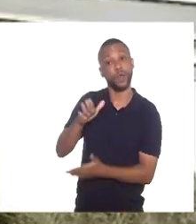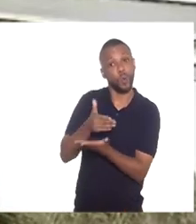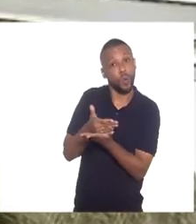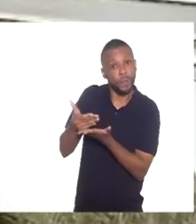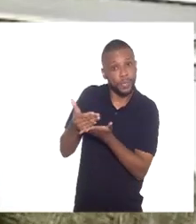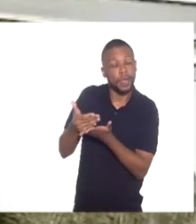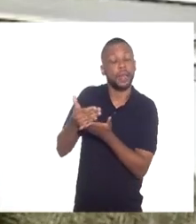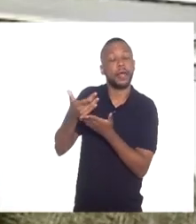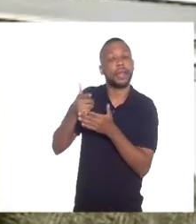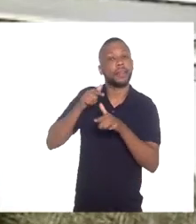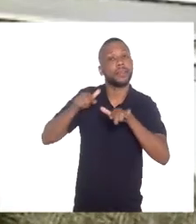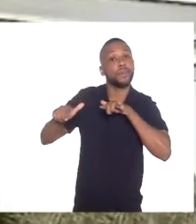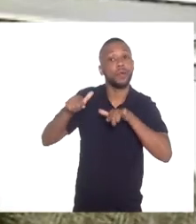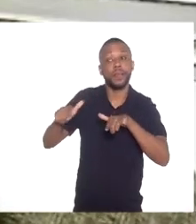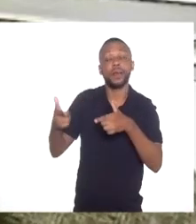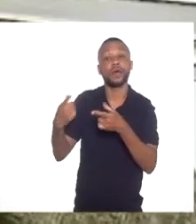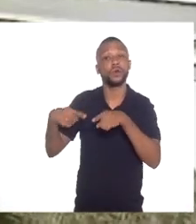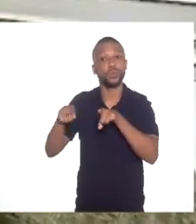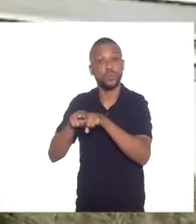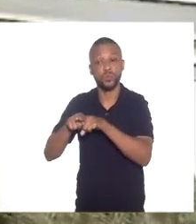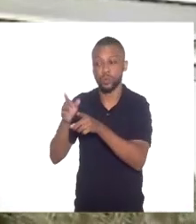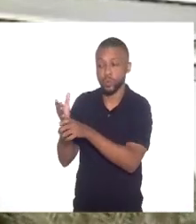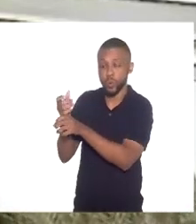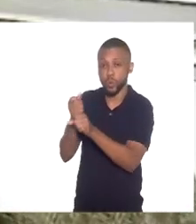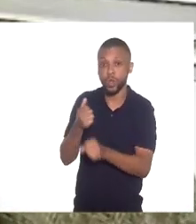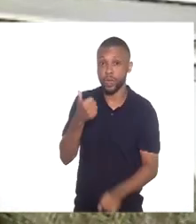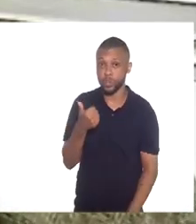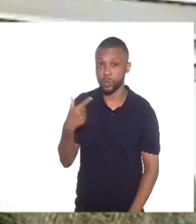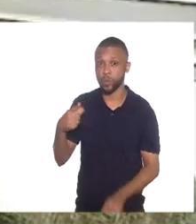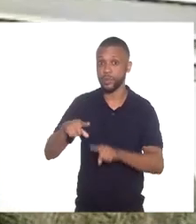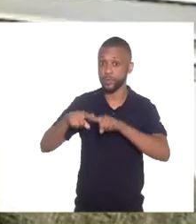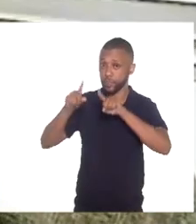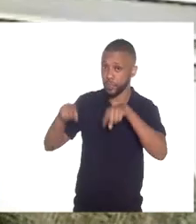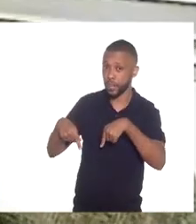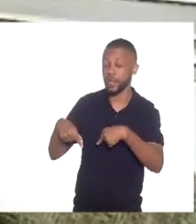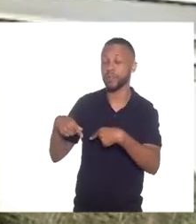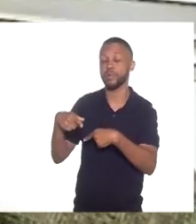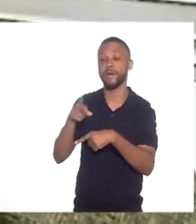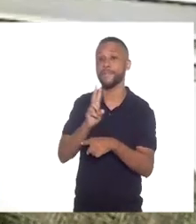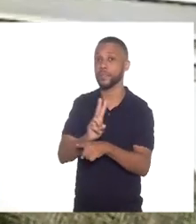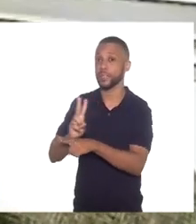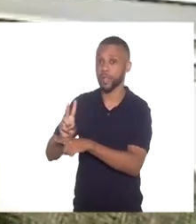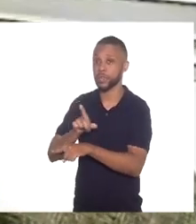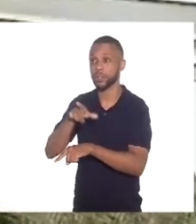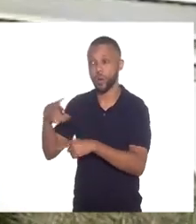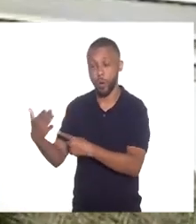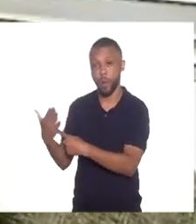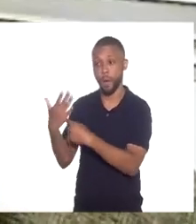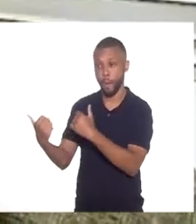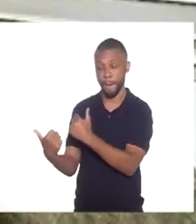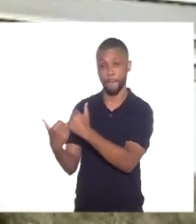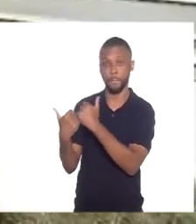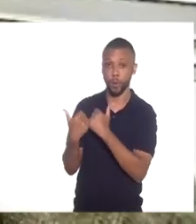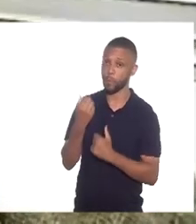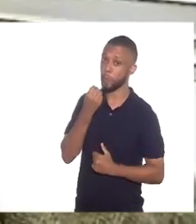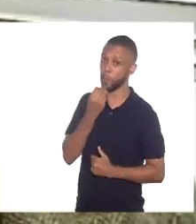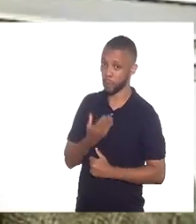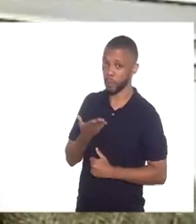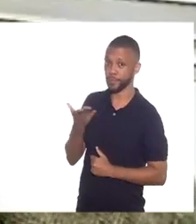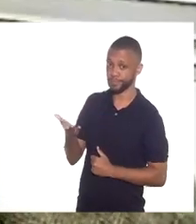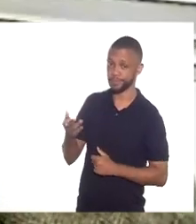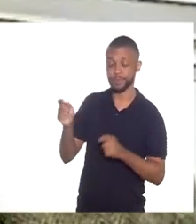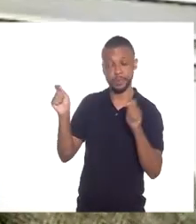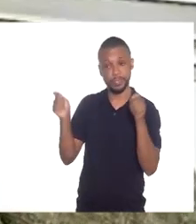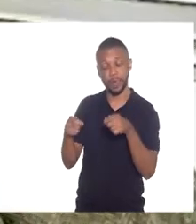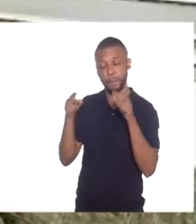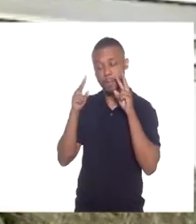auditores fiscais. Então, é um reforço bastante considerável. E